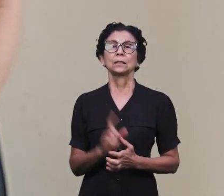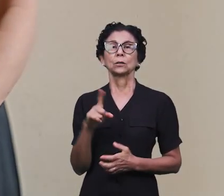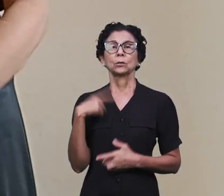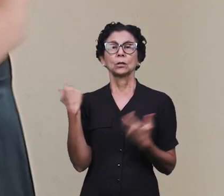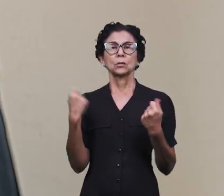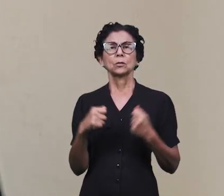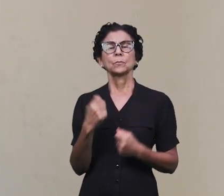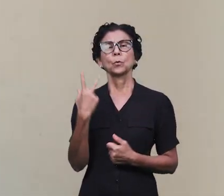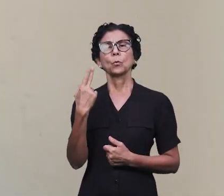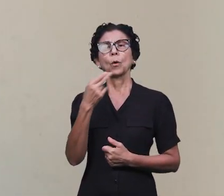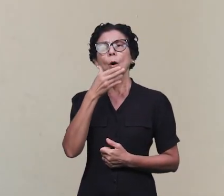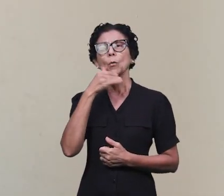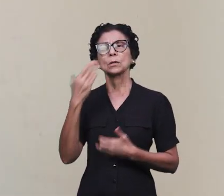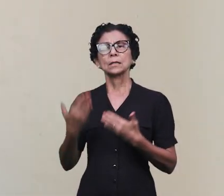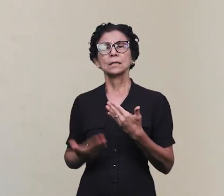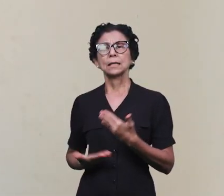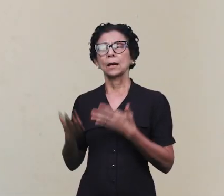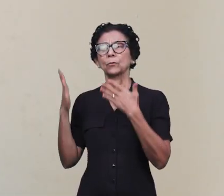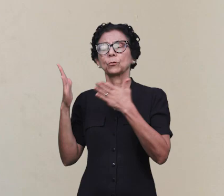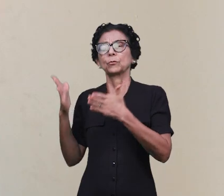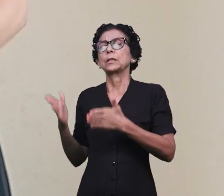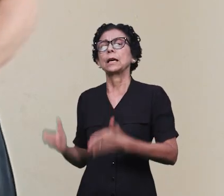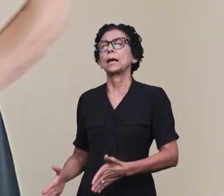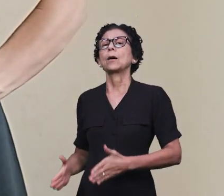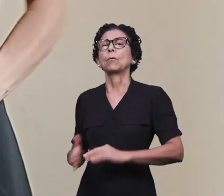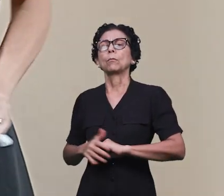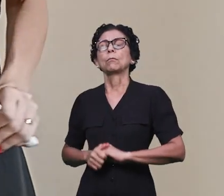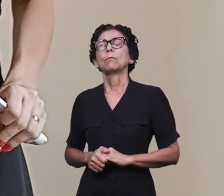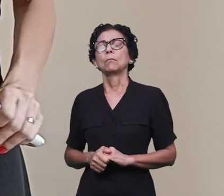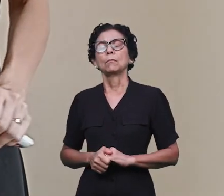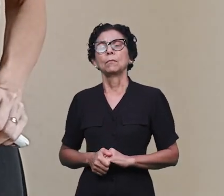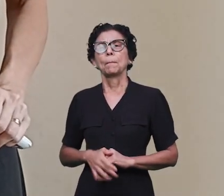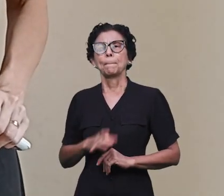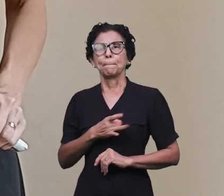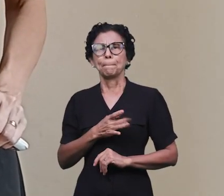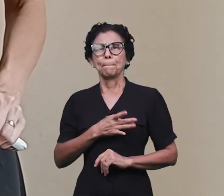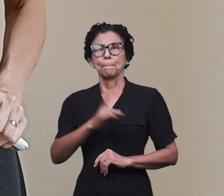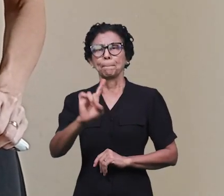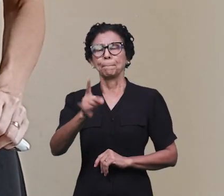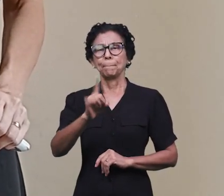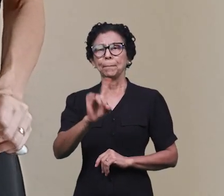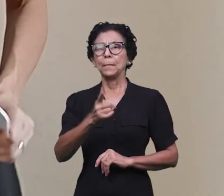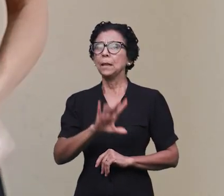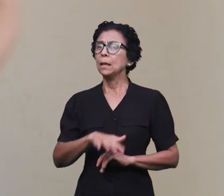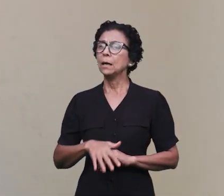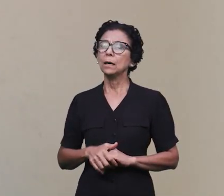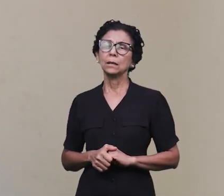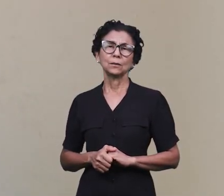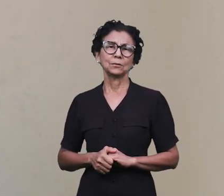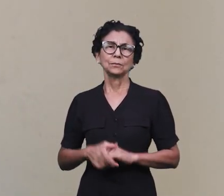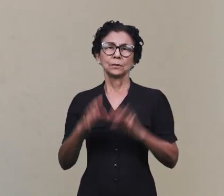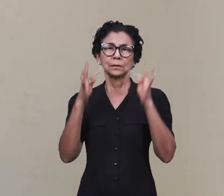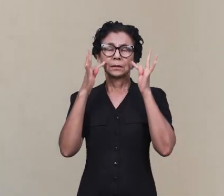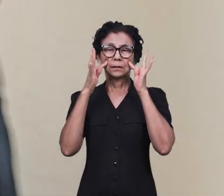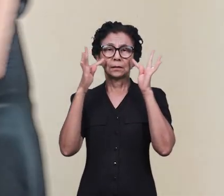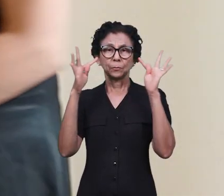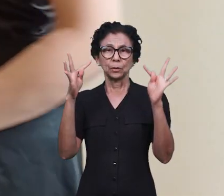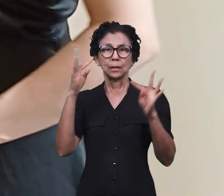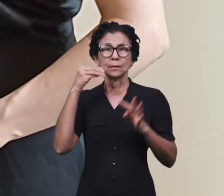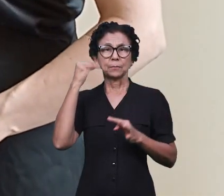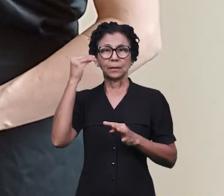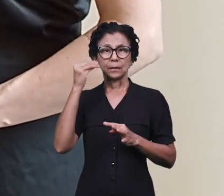Antipas, não ficar com medo, mas ser fiel, falar daquilo que o Senhor tem feito nas nossas